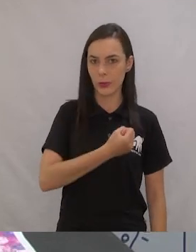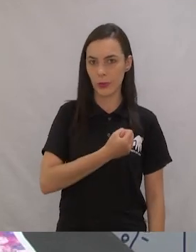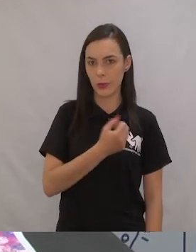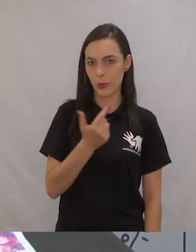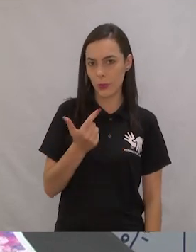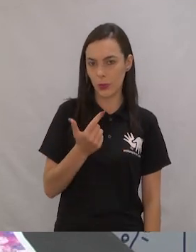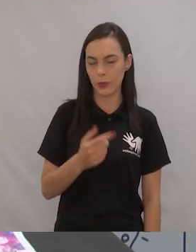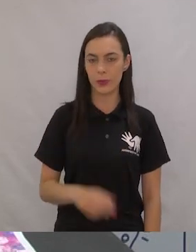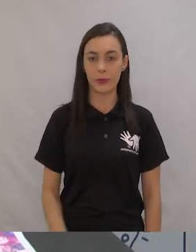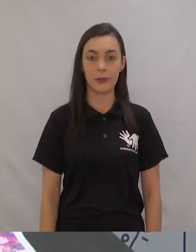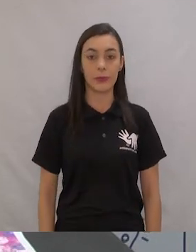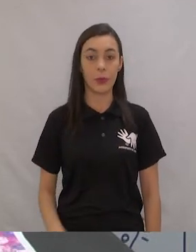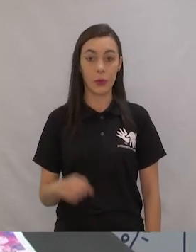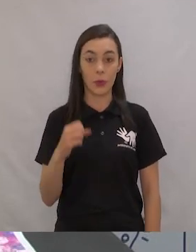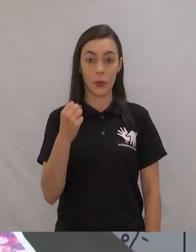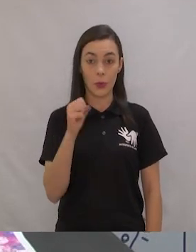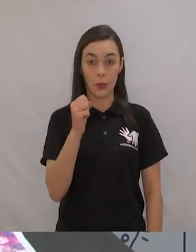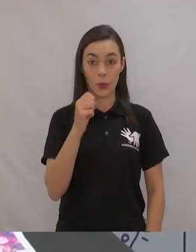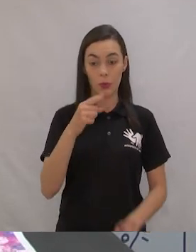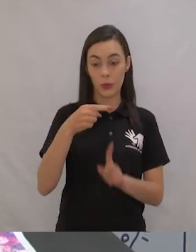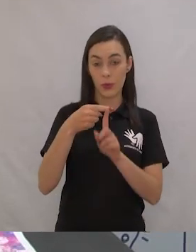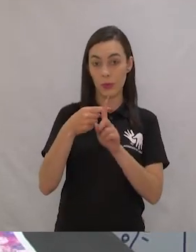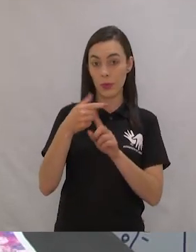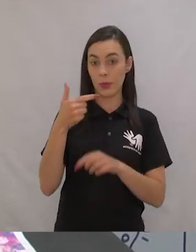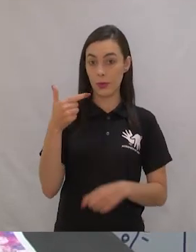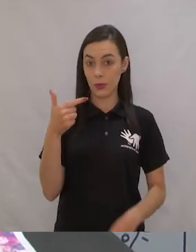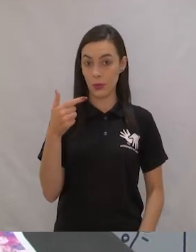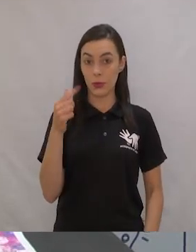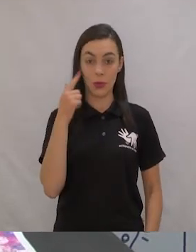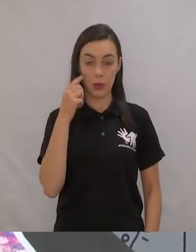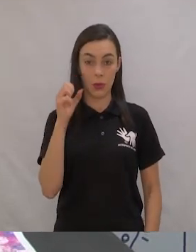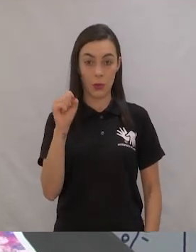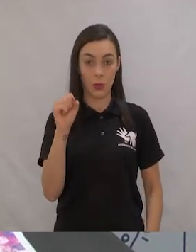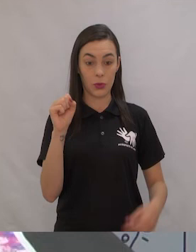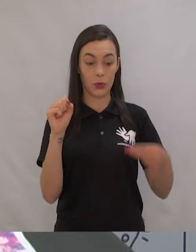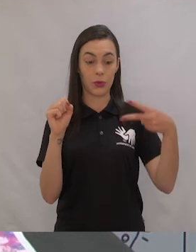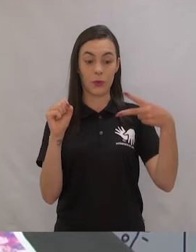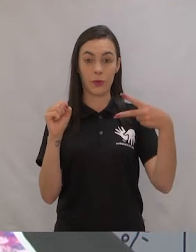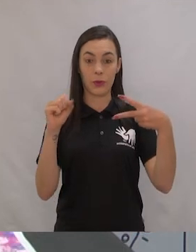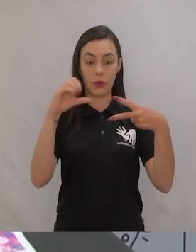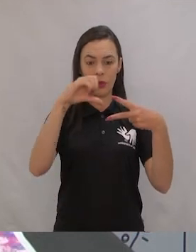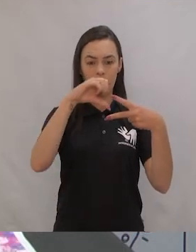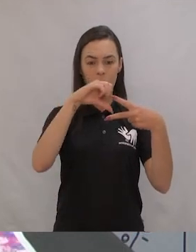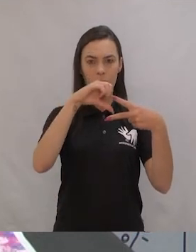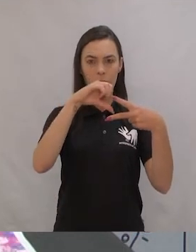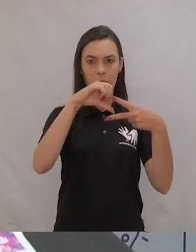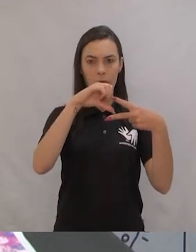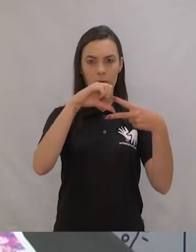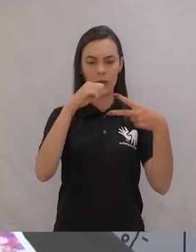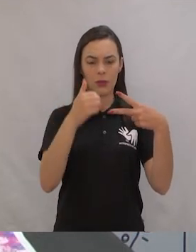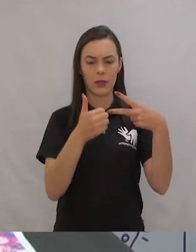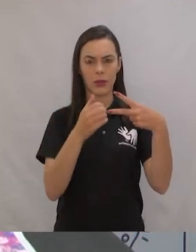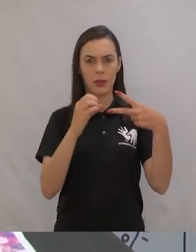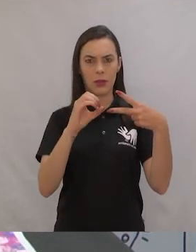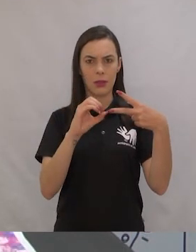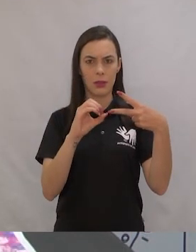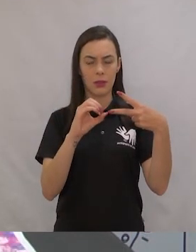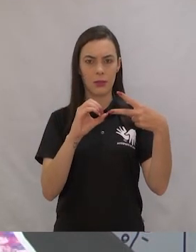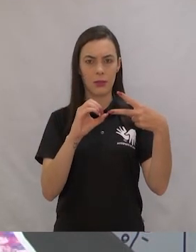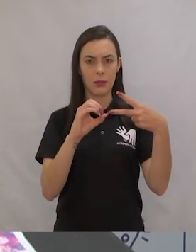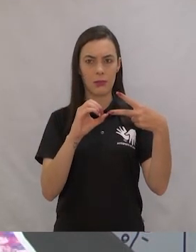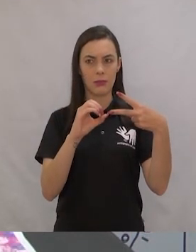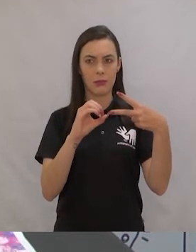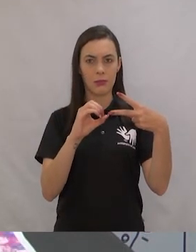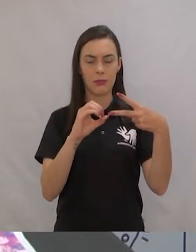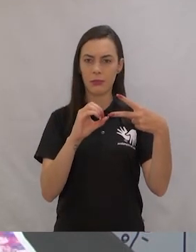tentar o 2? 8 mais 2. 8. 9,